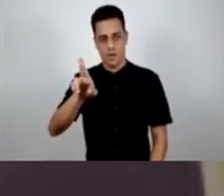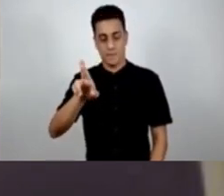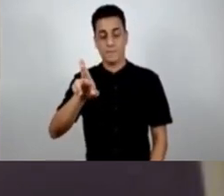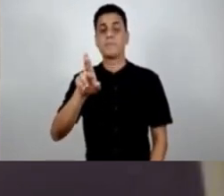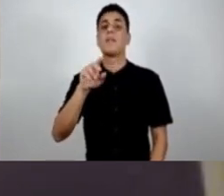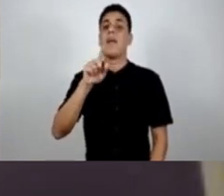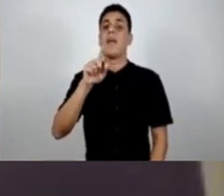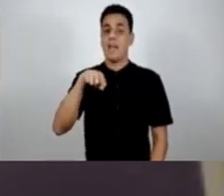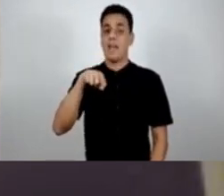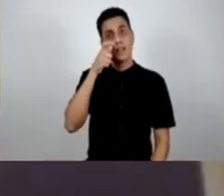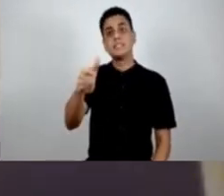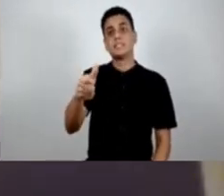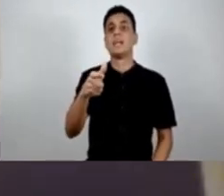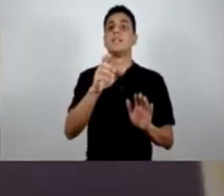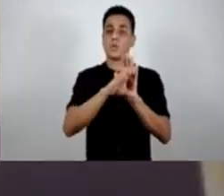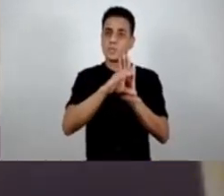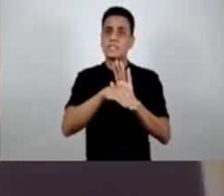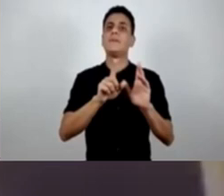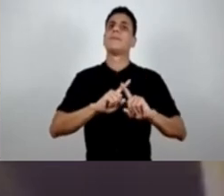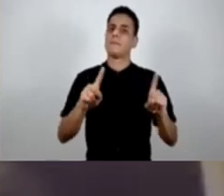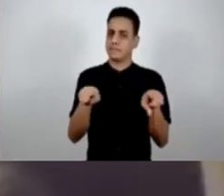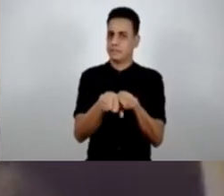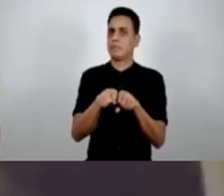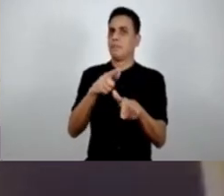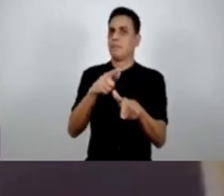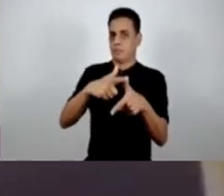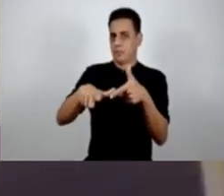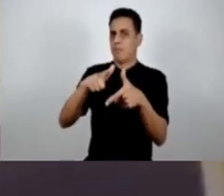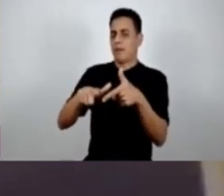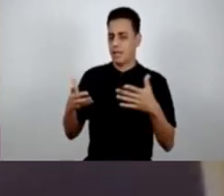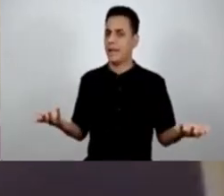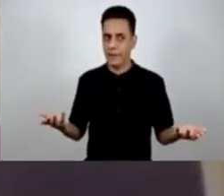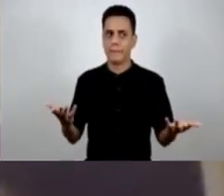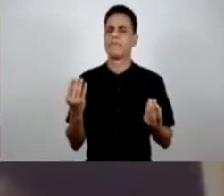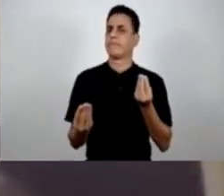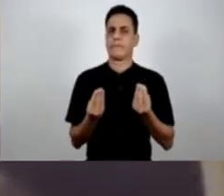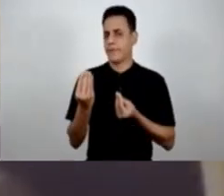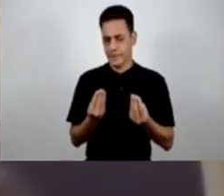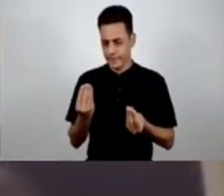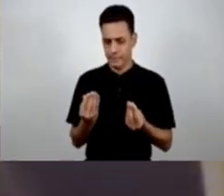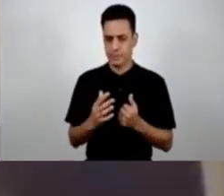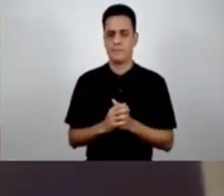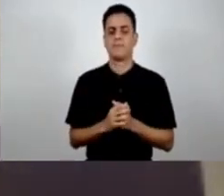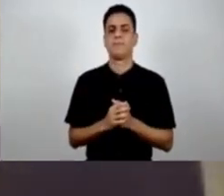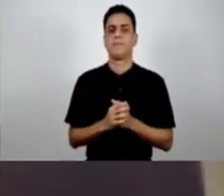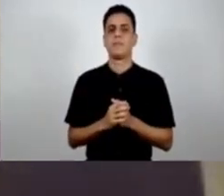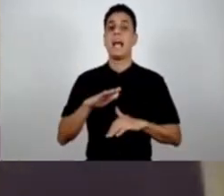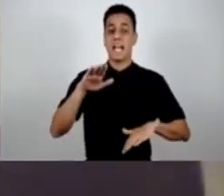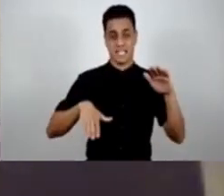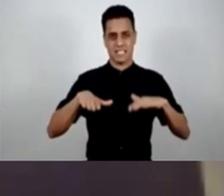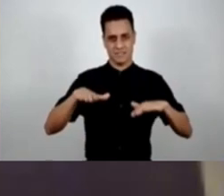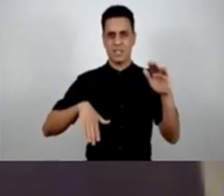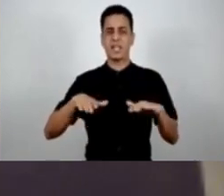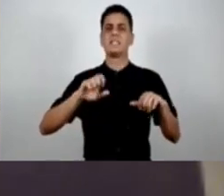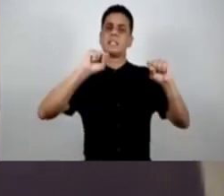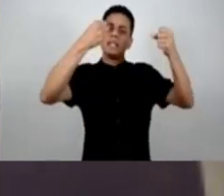interessantes, mas também são muito problemáticos. Problemáticos em que sentido? Muitas vezes, quando se fala